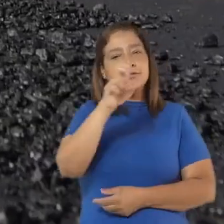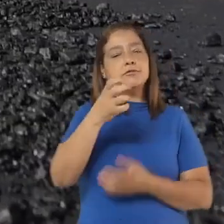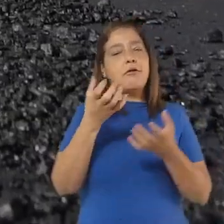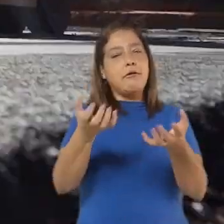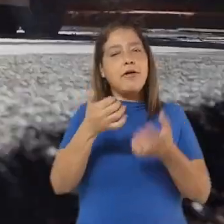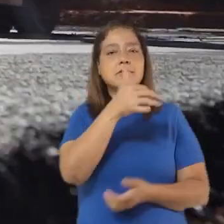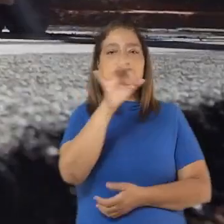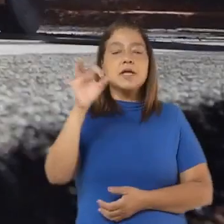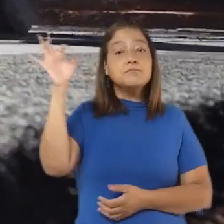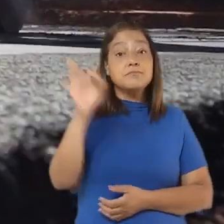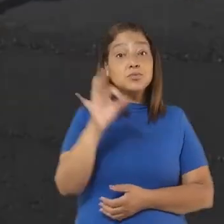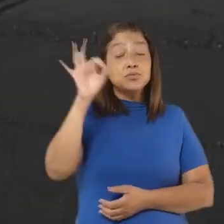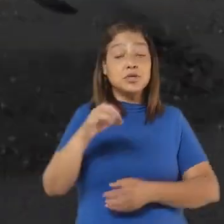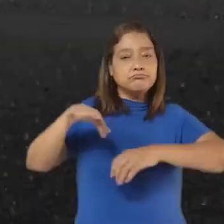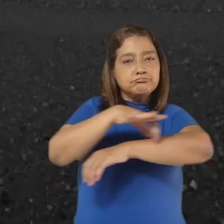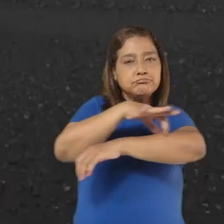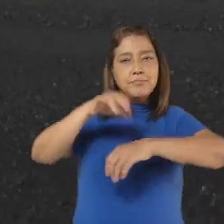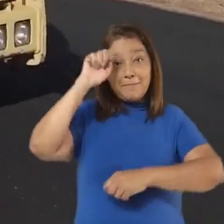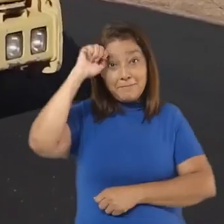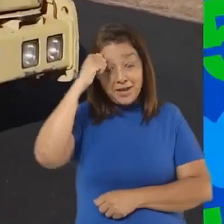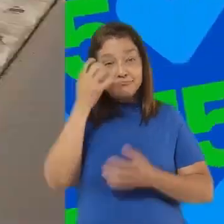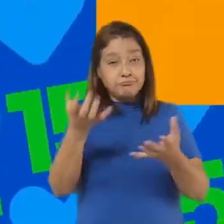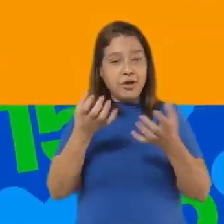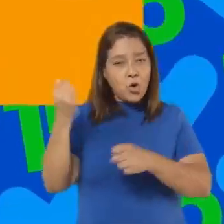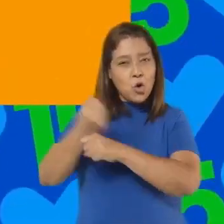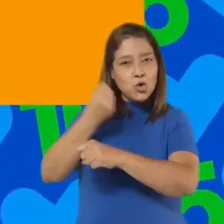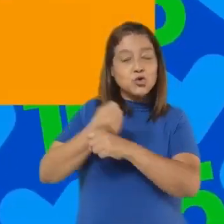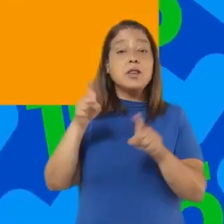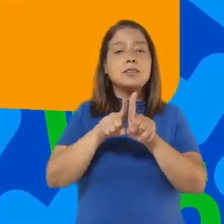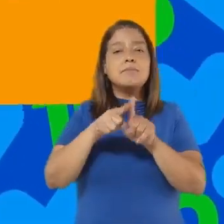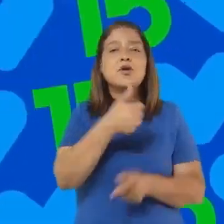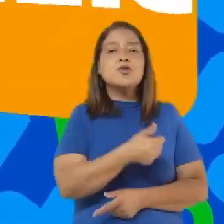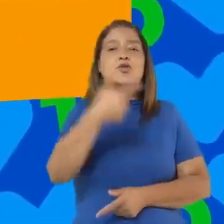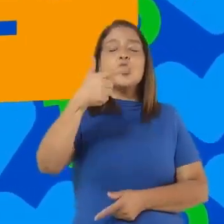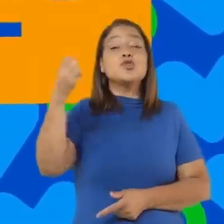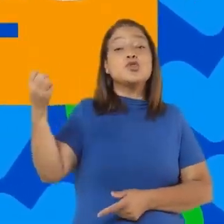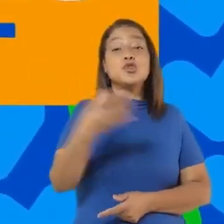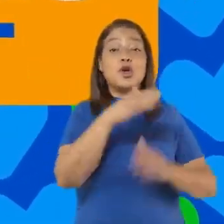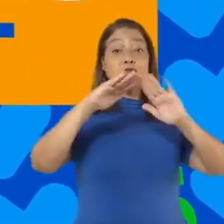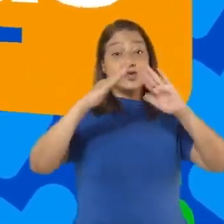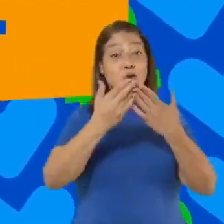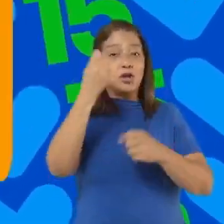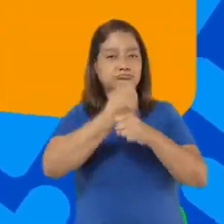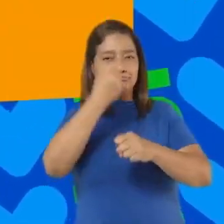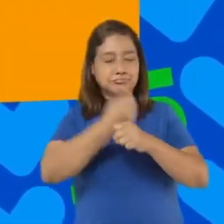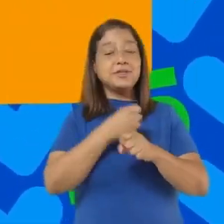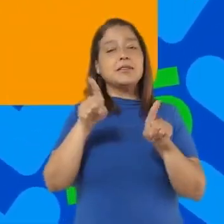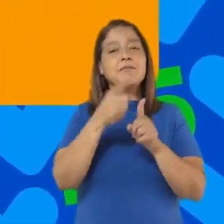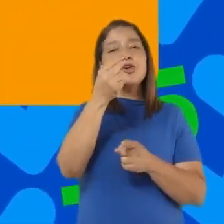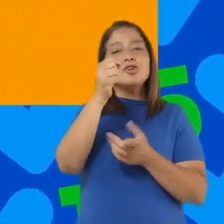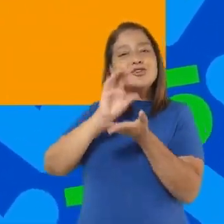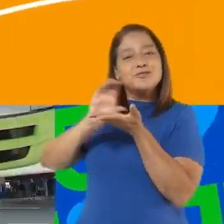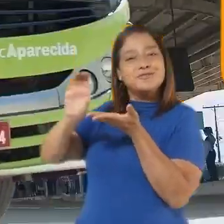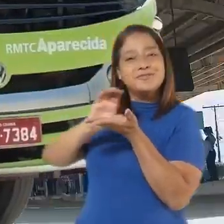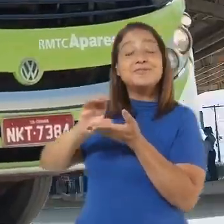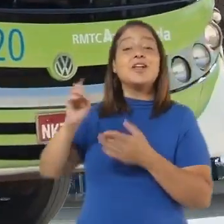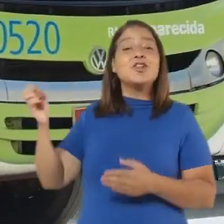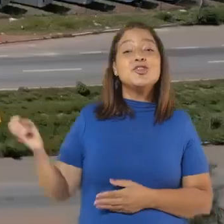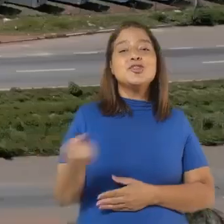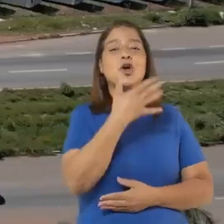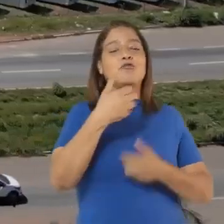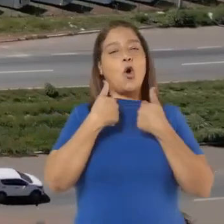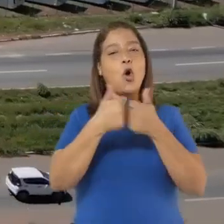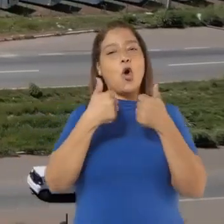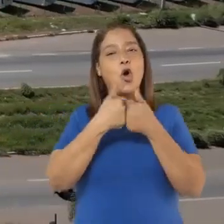vota 15 porque quer 100% de asfalto. Vota 15 pelos 12 novos CMEIs e pelo Vale Creche. Vota